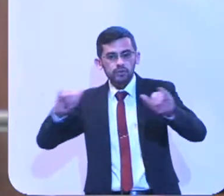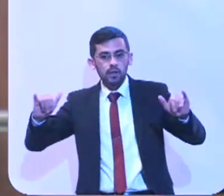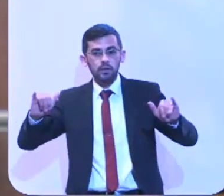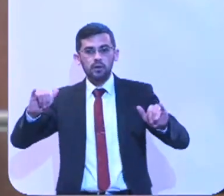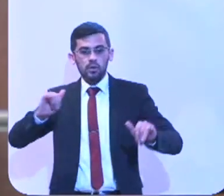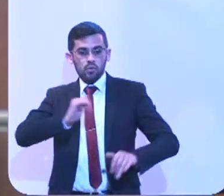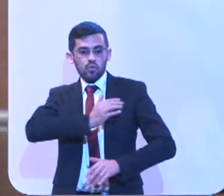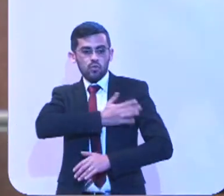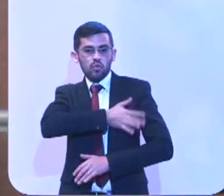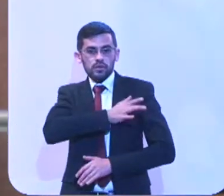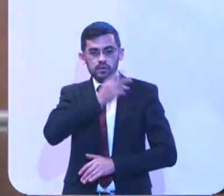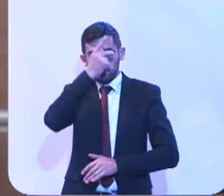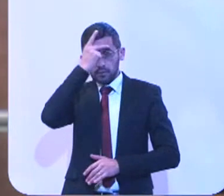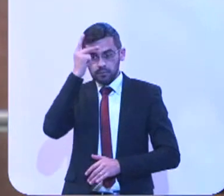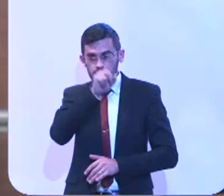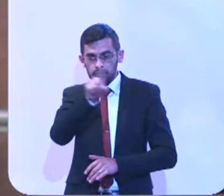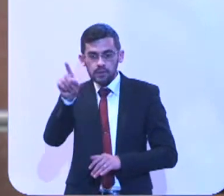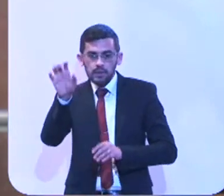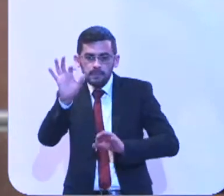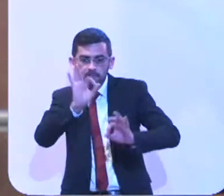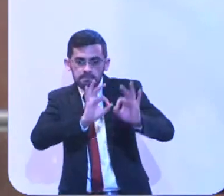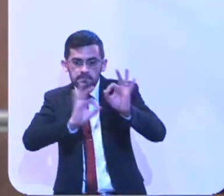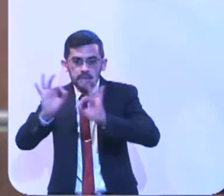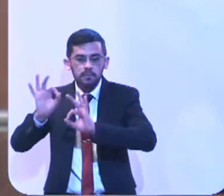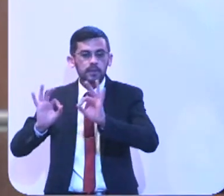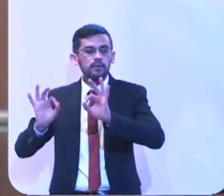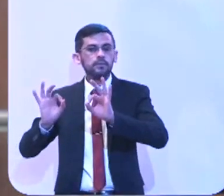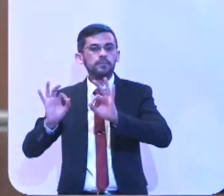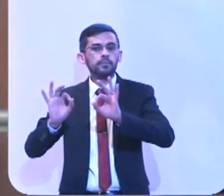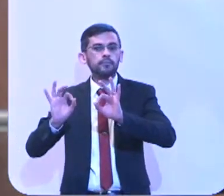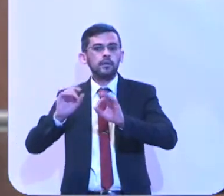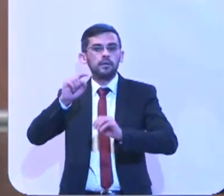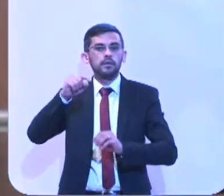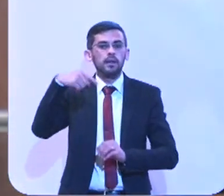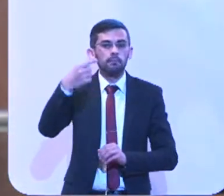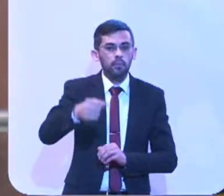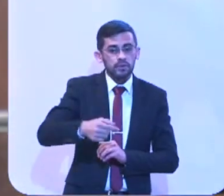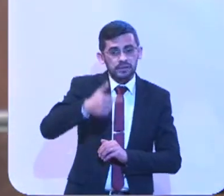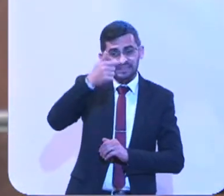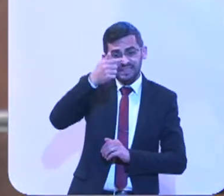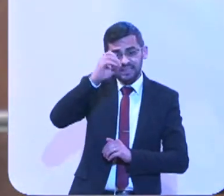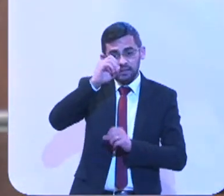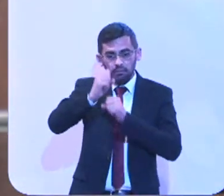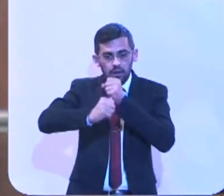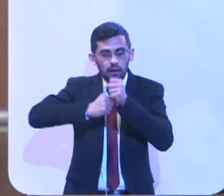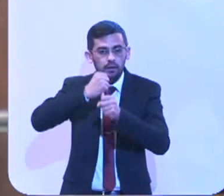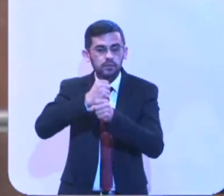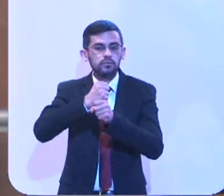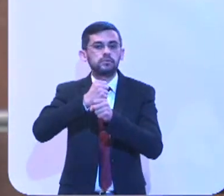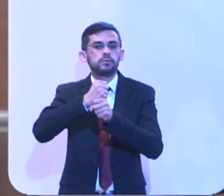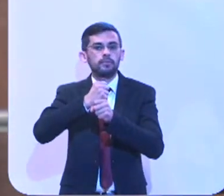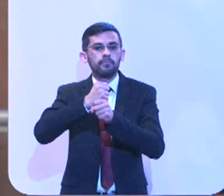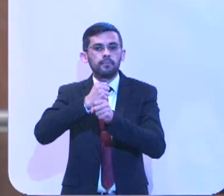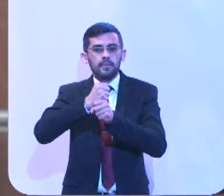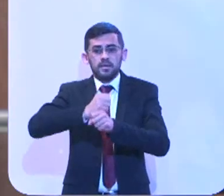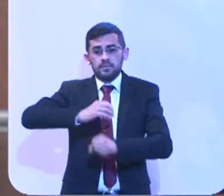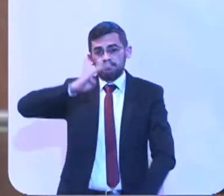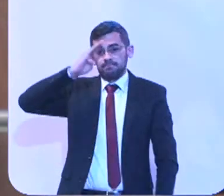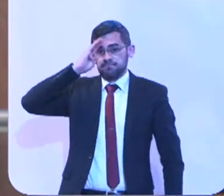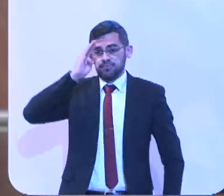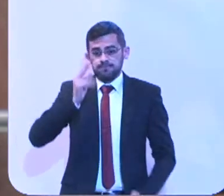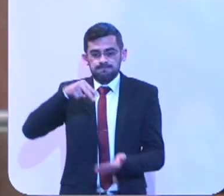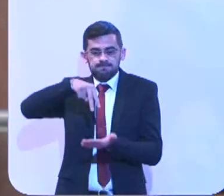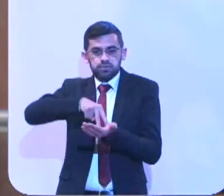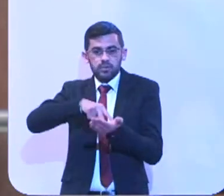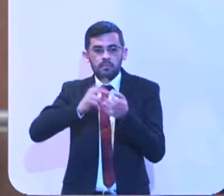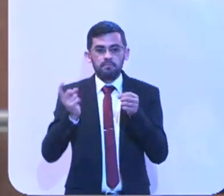o coração das pessoas era preparado. E depois de 70 anos, um exército se